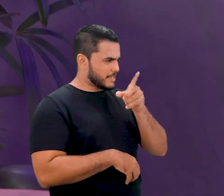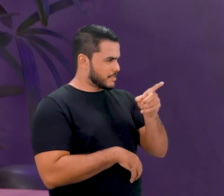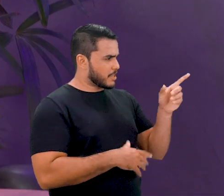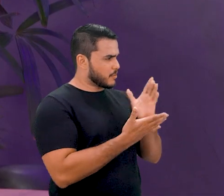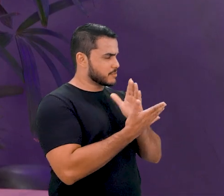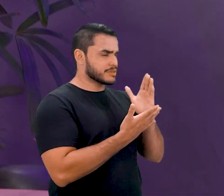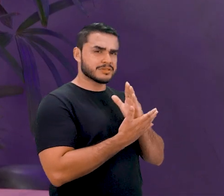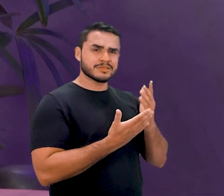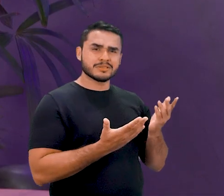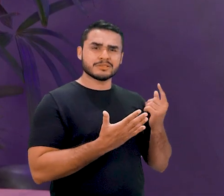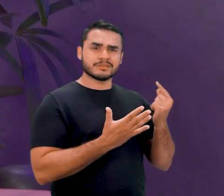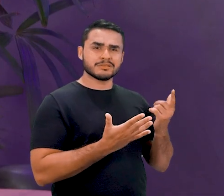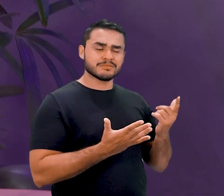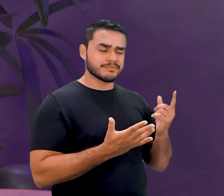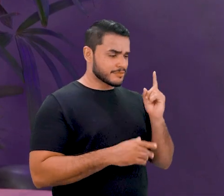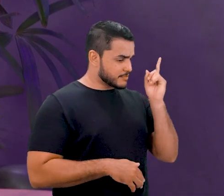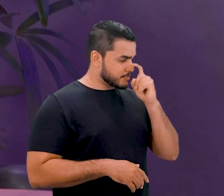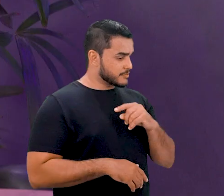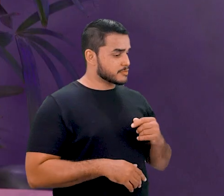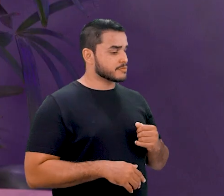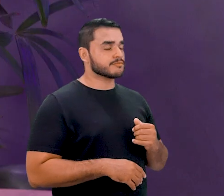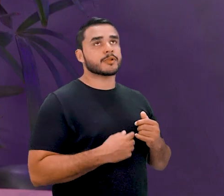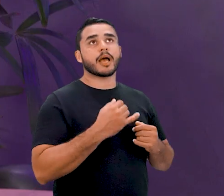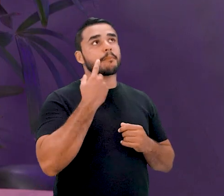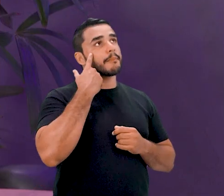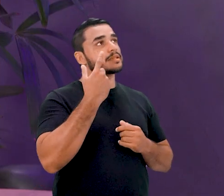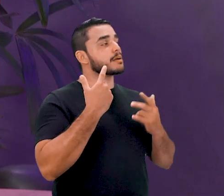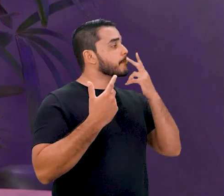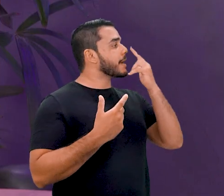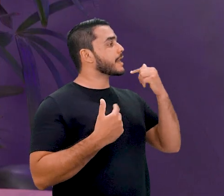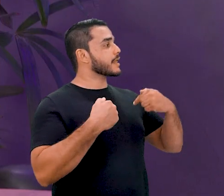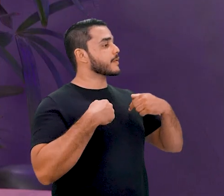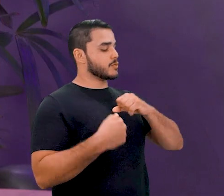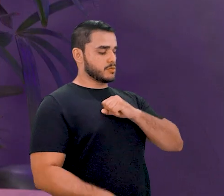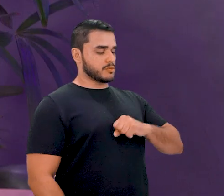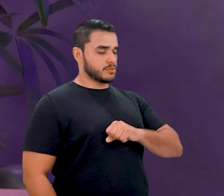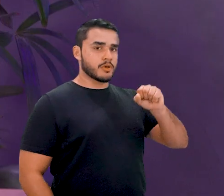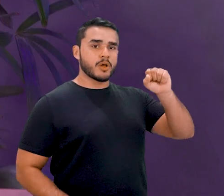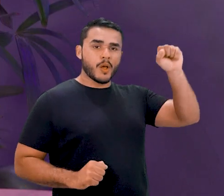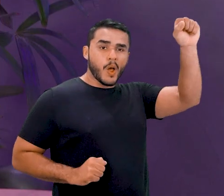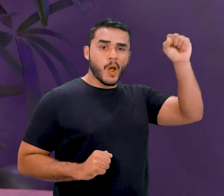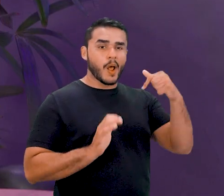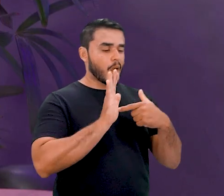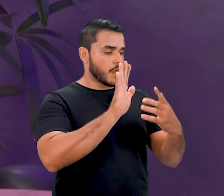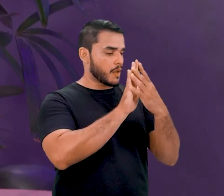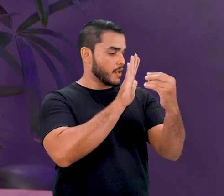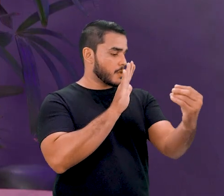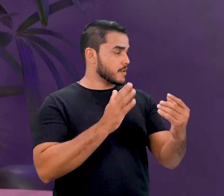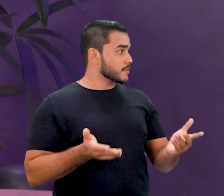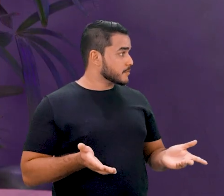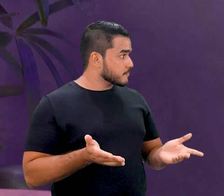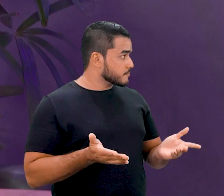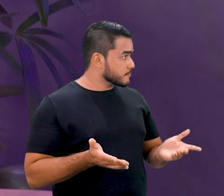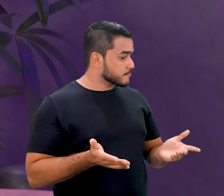Eu sempre digo que é tão difícil, porque, assim, ou a gente é super-herói, Ai, porque meu você Deus. ou a gente é inspiração, porque a gente... O anjo da